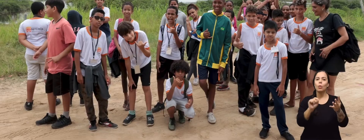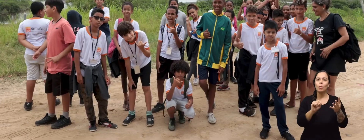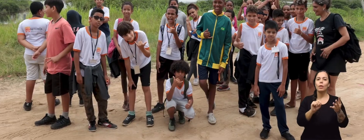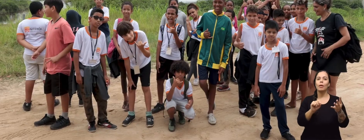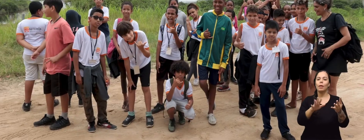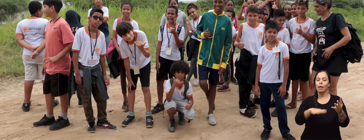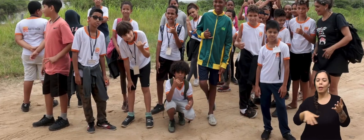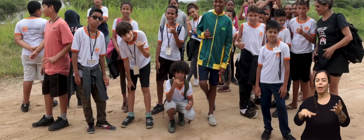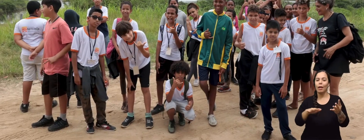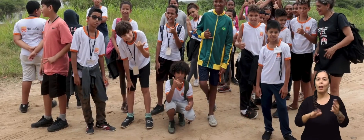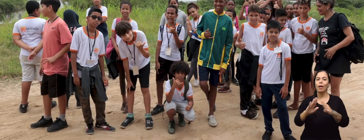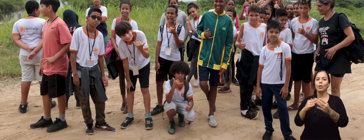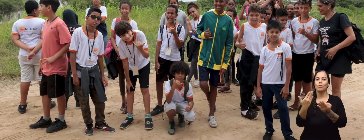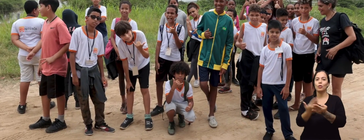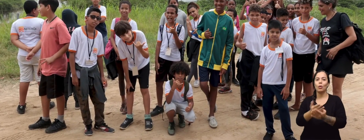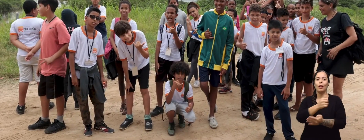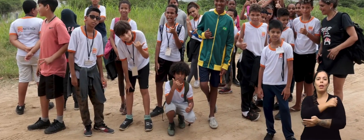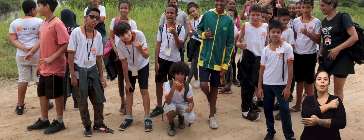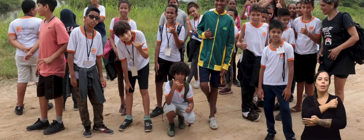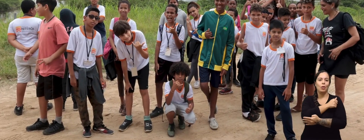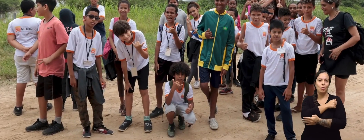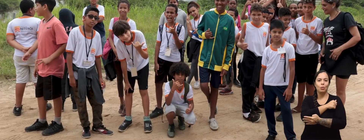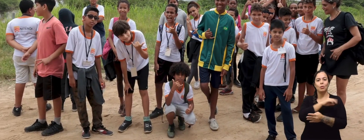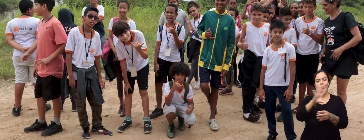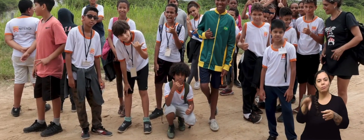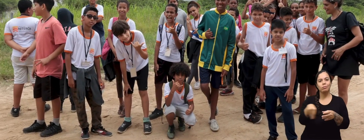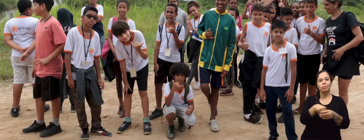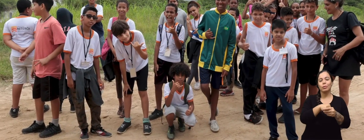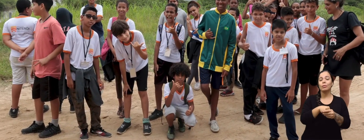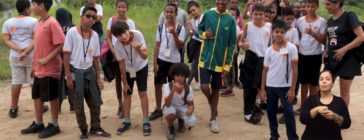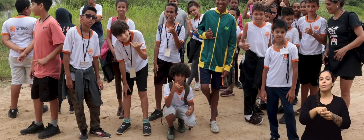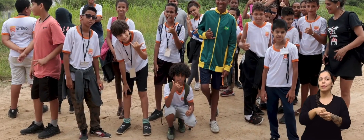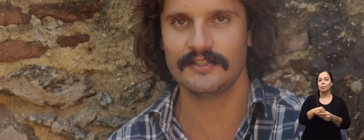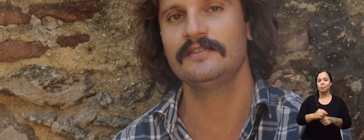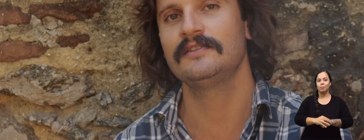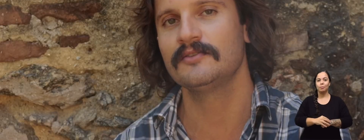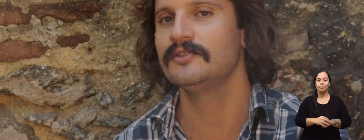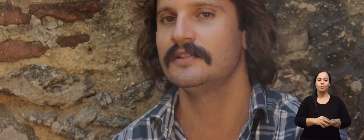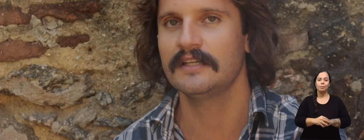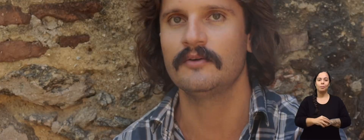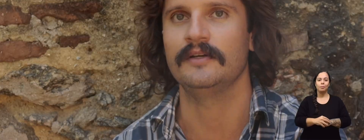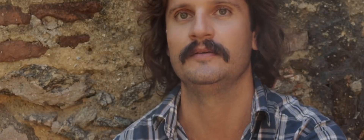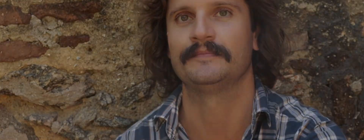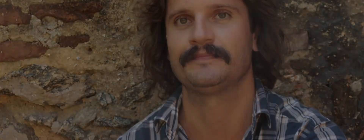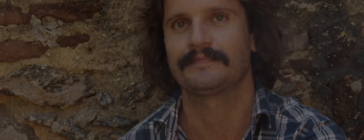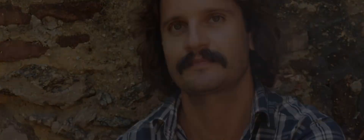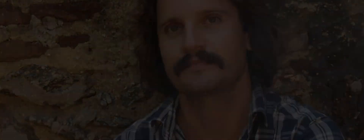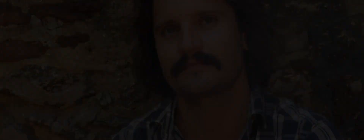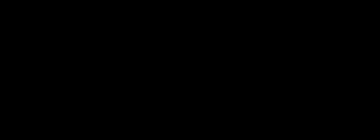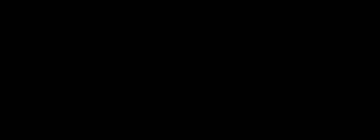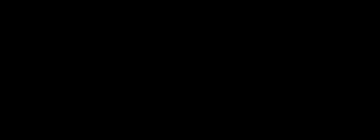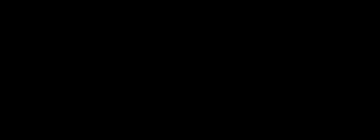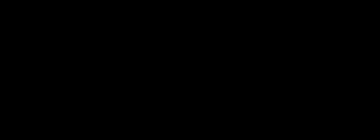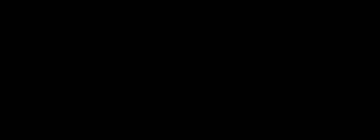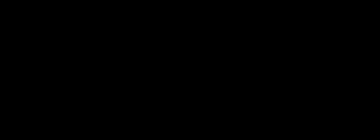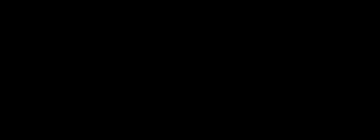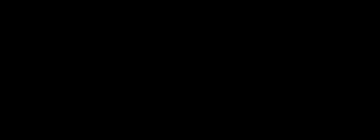gente costuma chamar de chão da escola, quando a gente recebe os alunos da rede básica de ensino de Niterói.